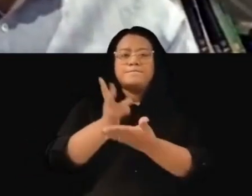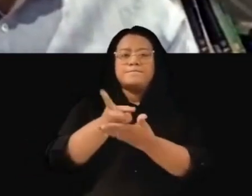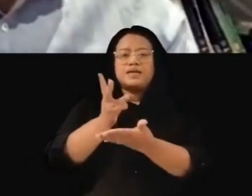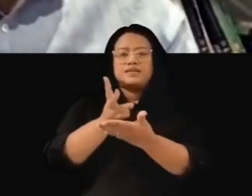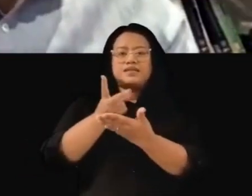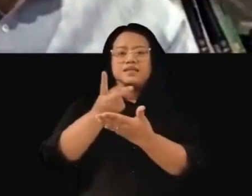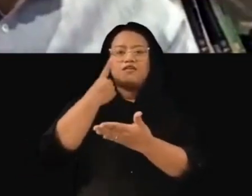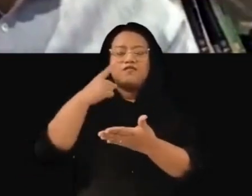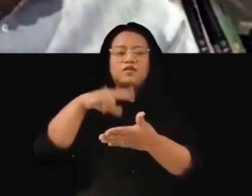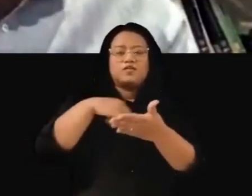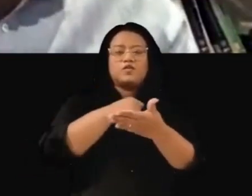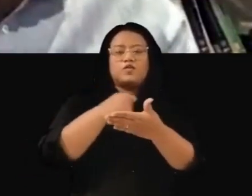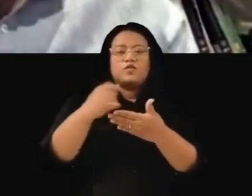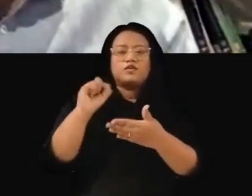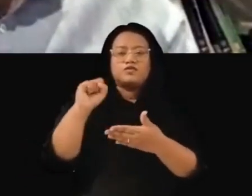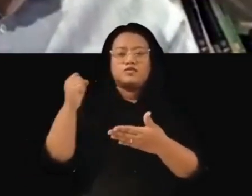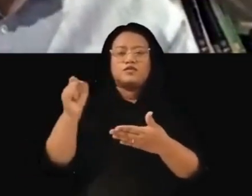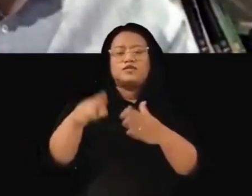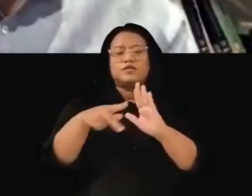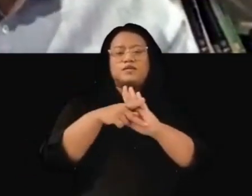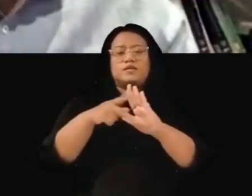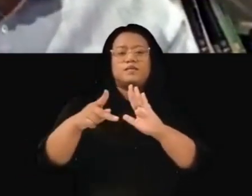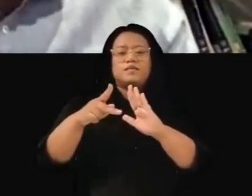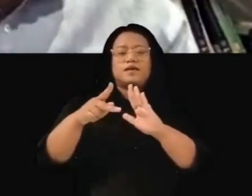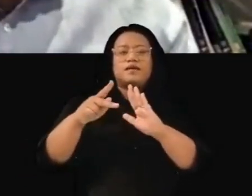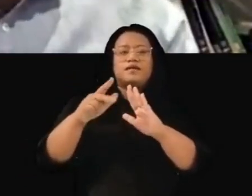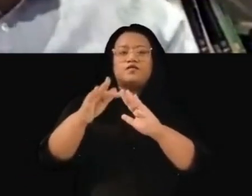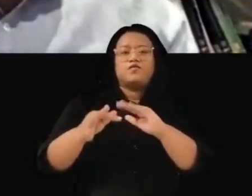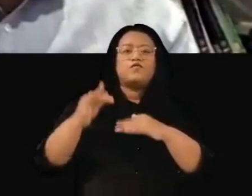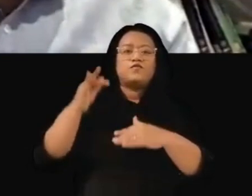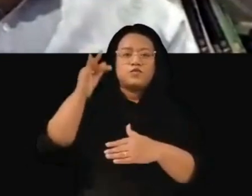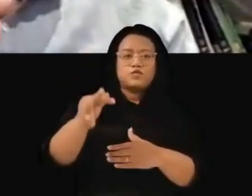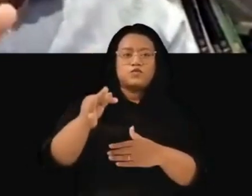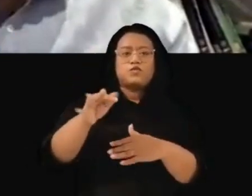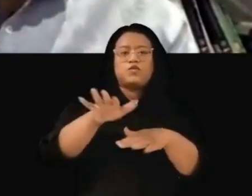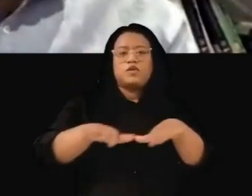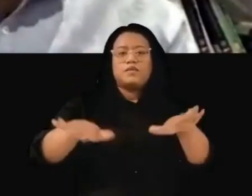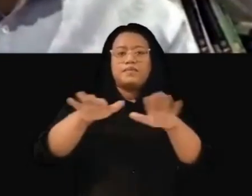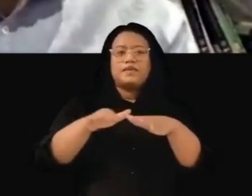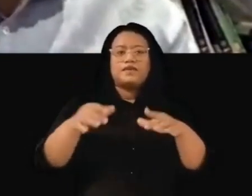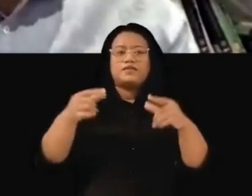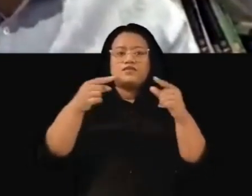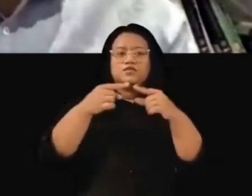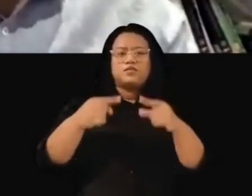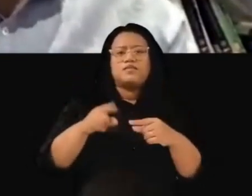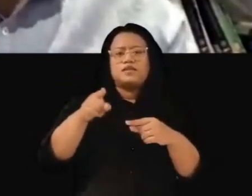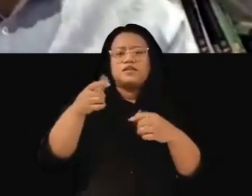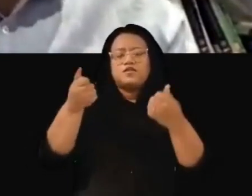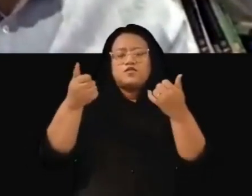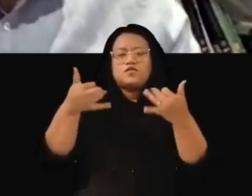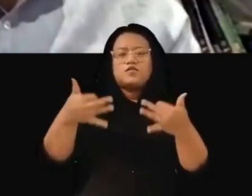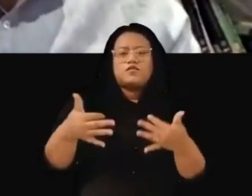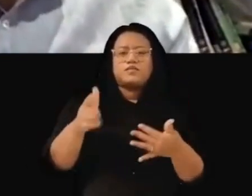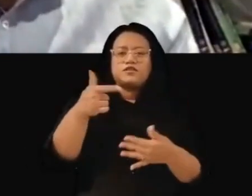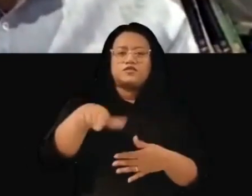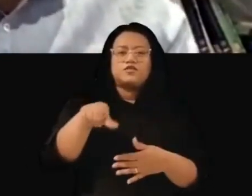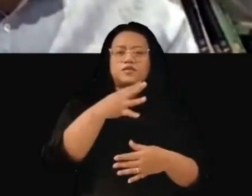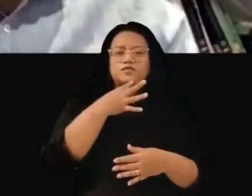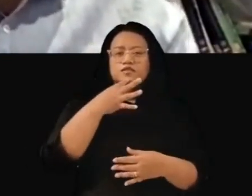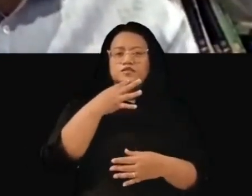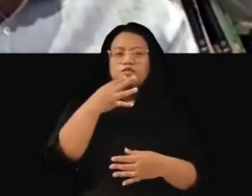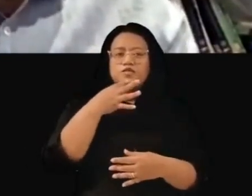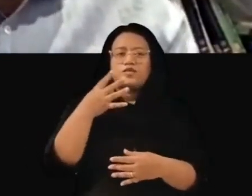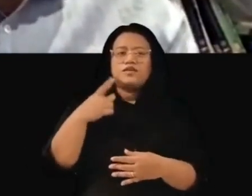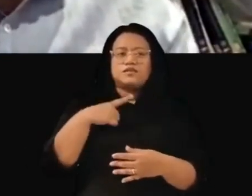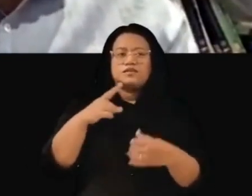de 88 é fundamental, e para gerações futuras, um ambiente adequado, etc. Enfim, não vou repetir para vocês, certamente vocês conhecem muito bem